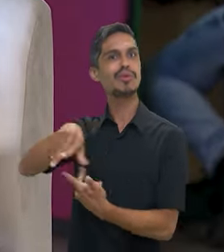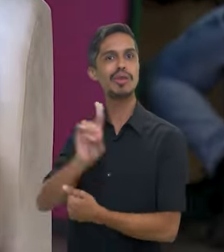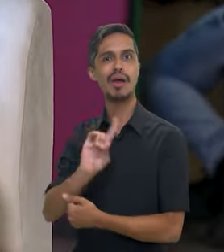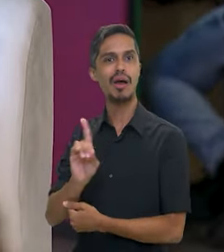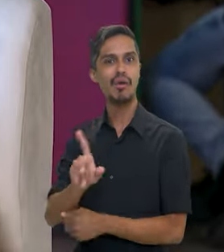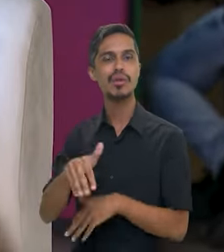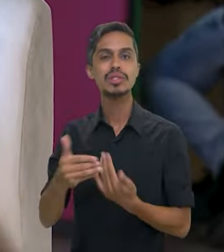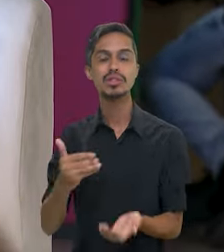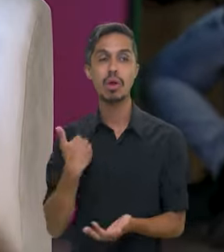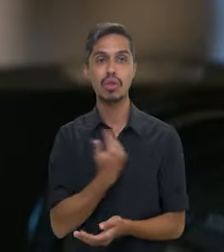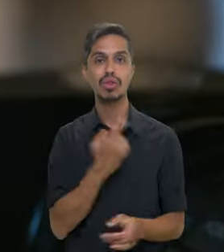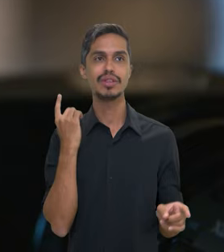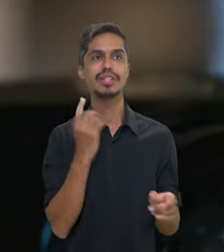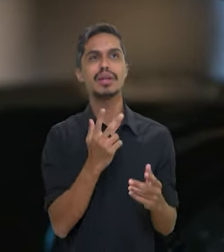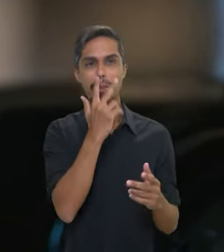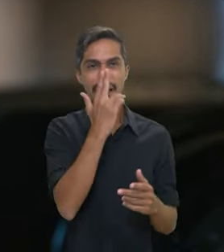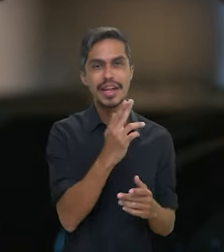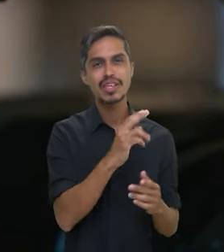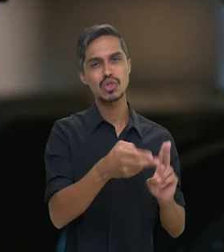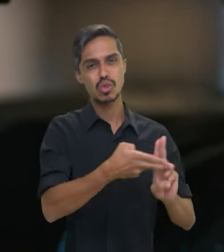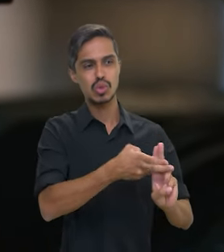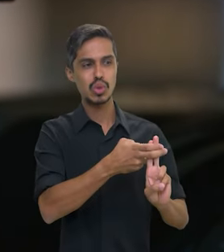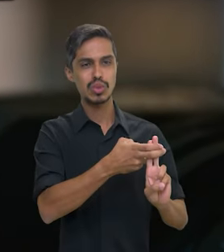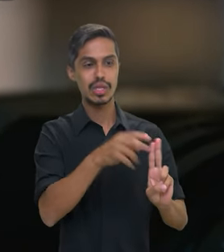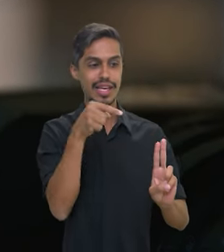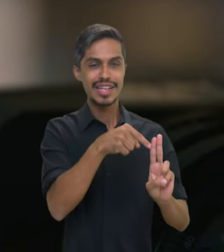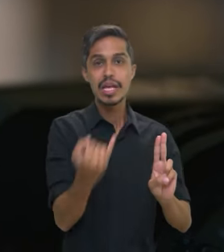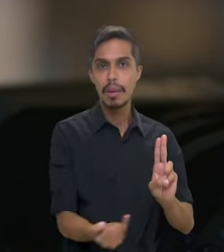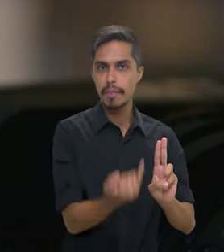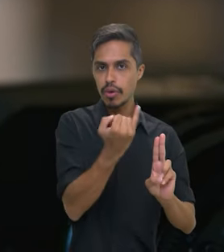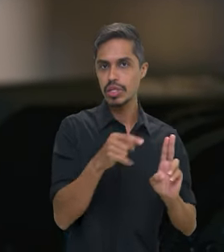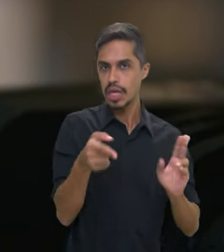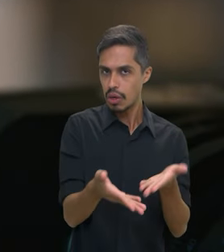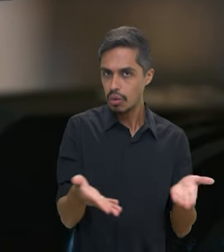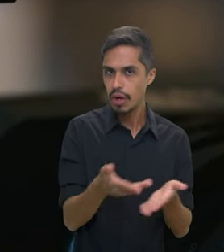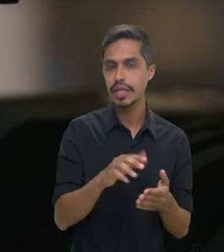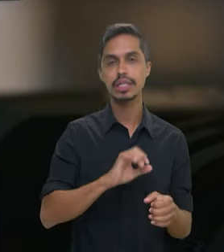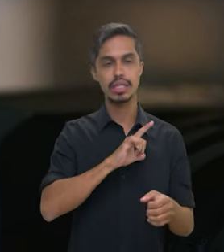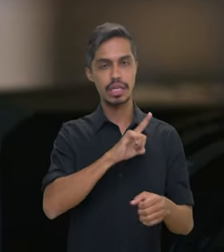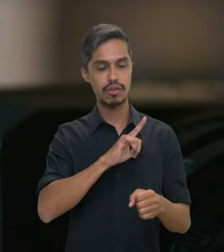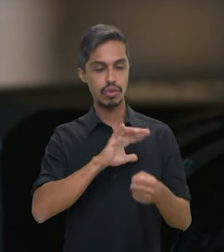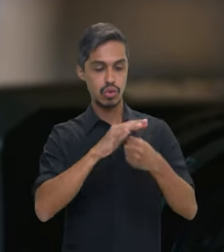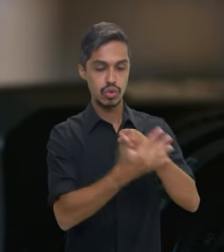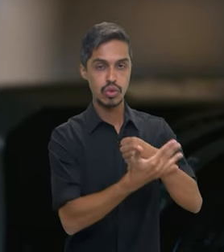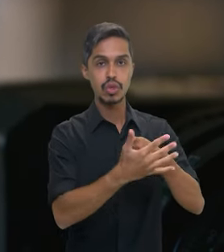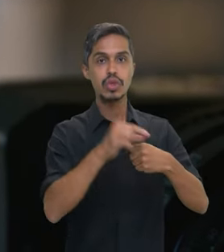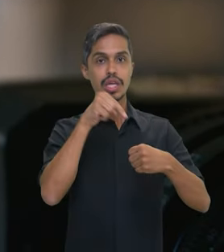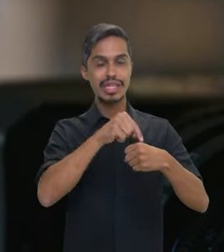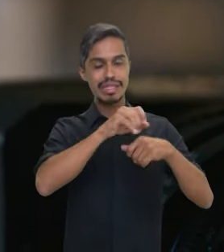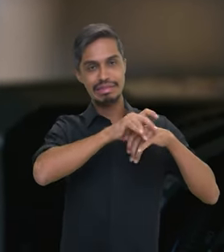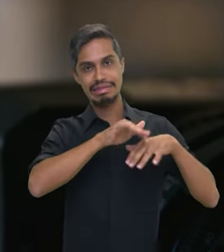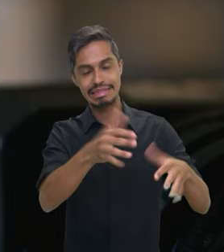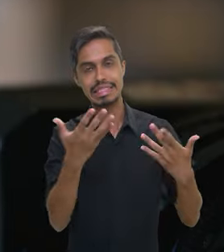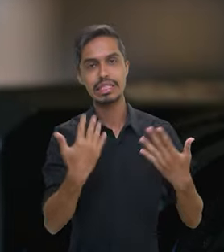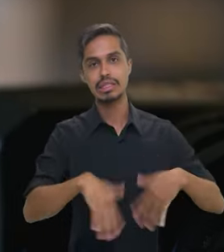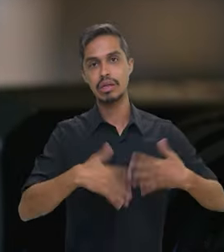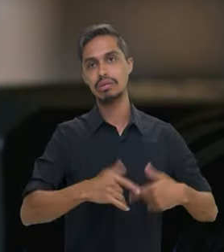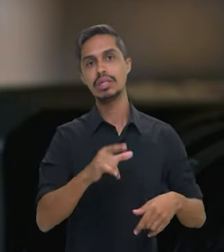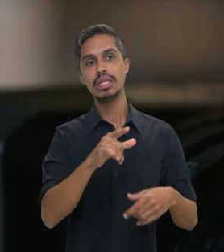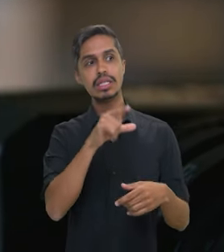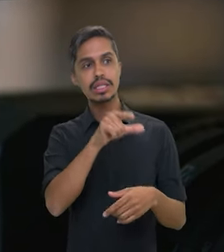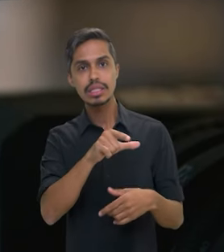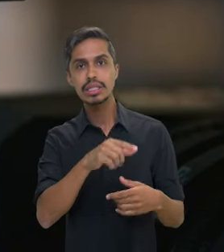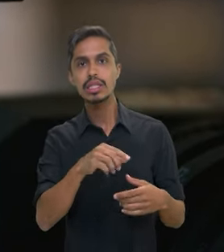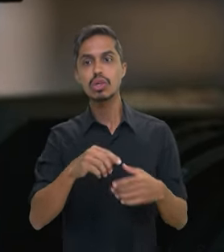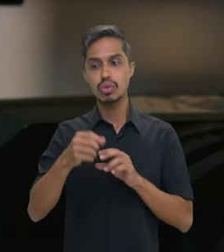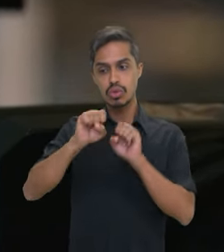Então, é muito semelhante ao que a gente tem no Brasil com o SUS, que a gente viu a importância do SUS agora com a Covid, né? Você ter um sistema público que tem